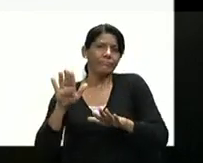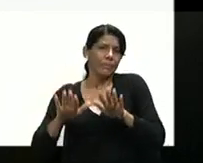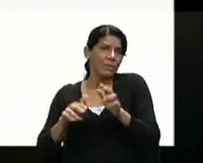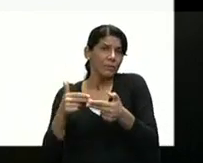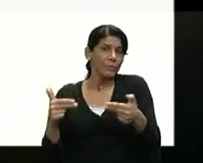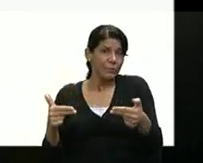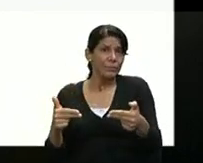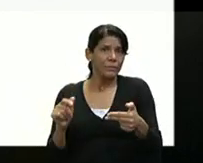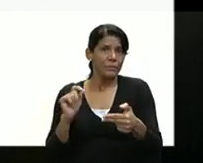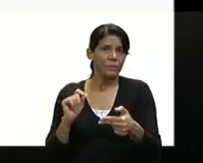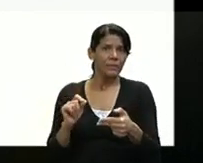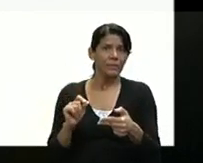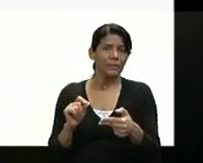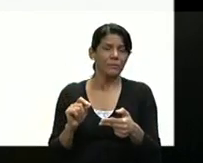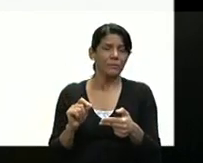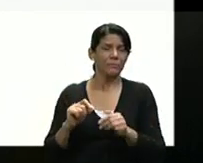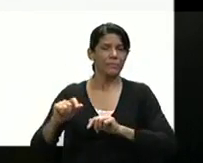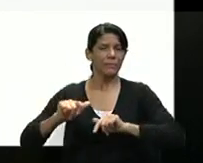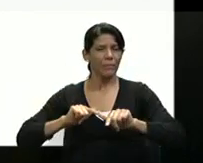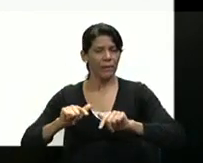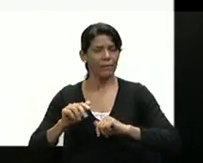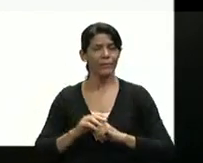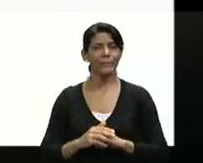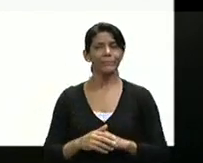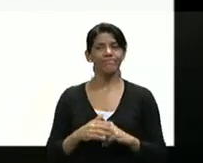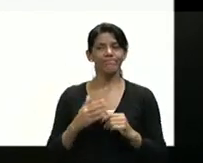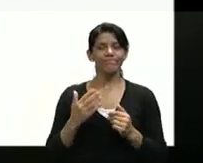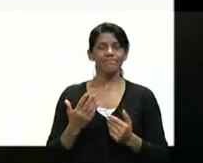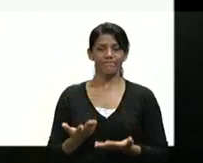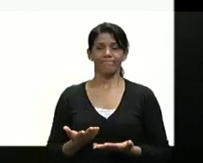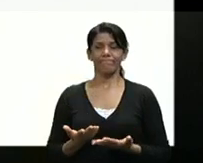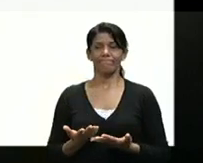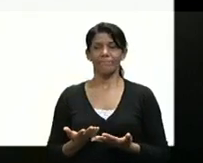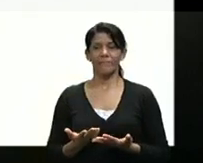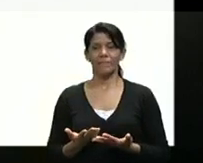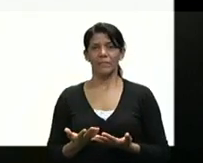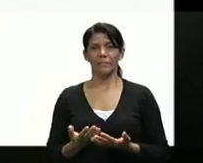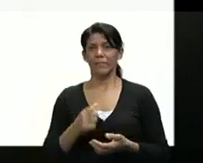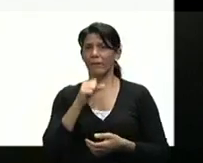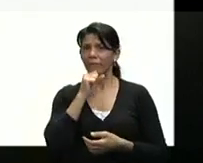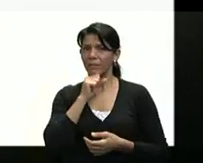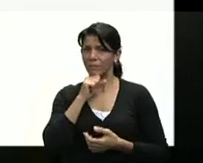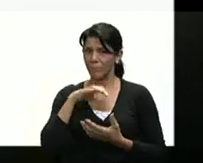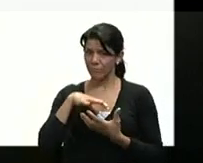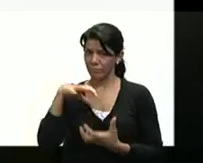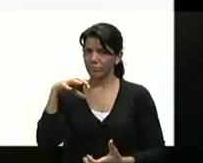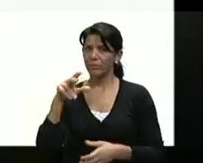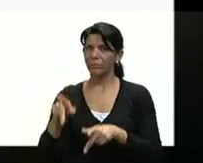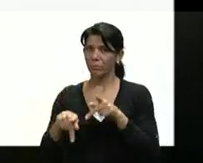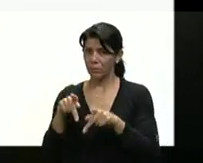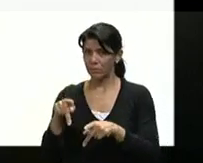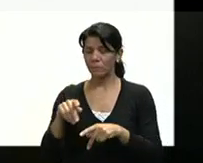alguns, né, como o trabalho, como o envelhecimento,